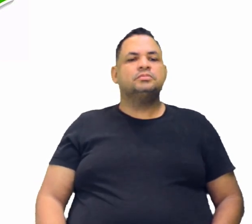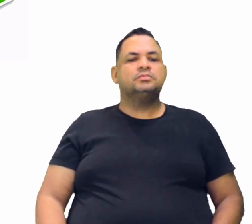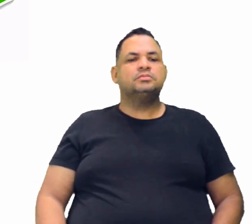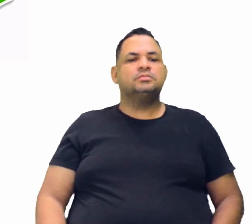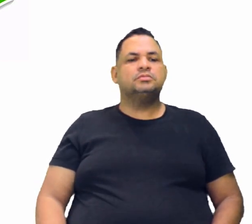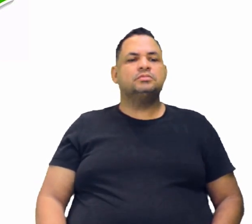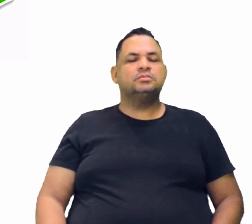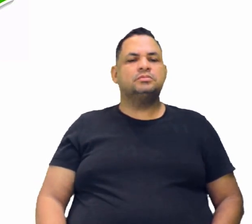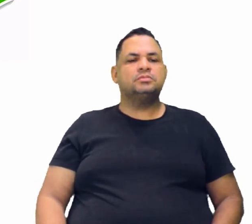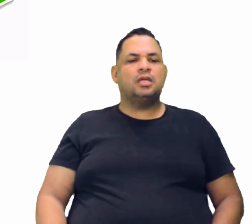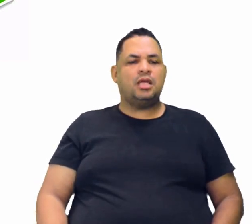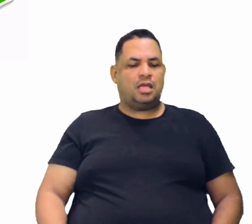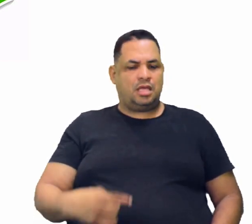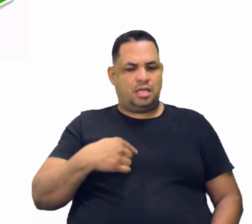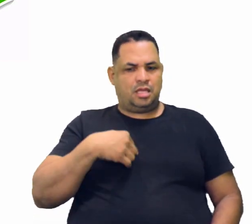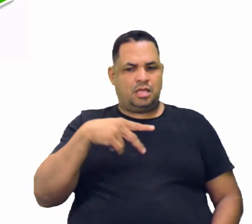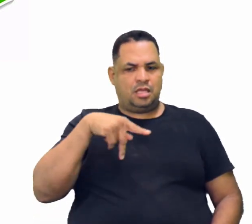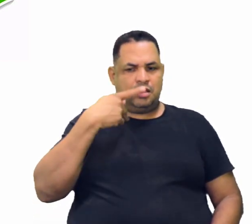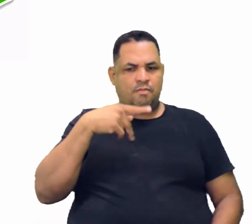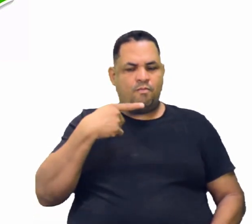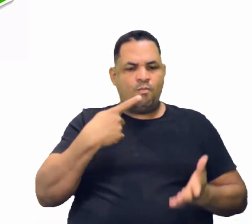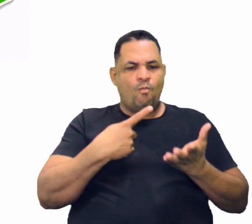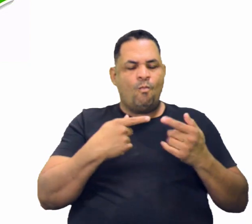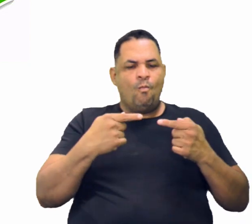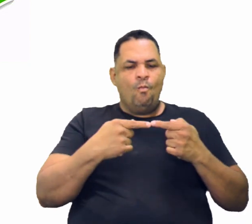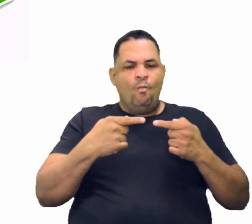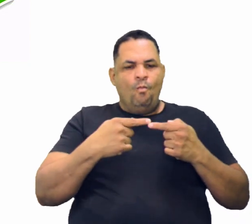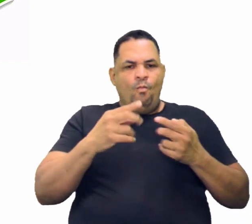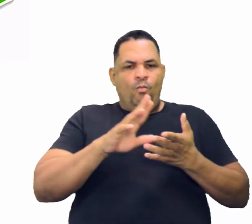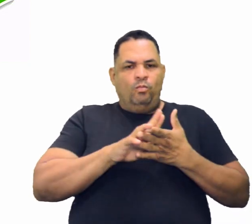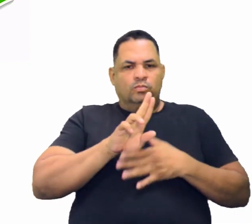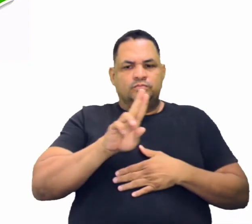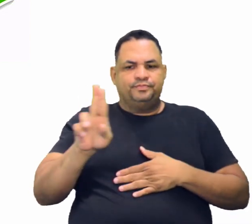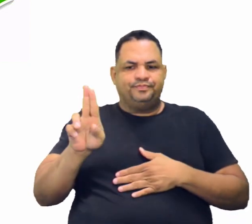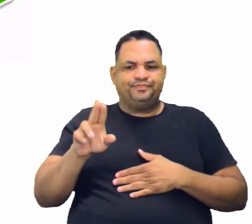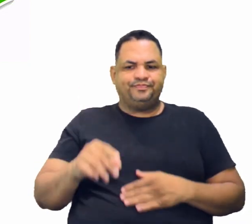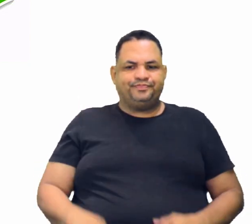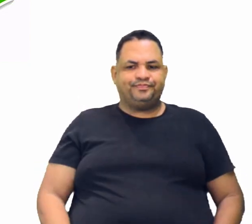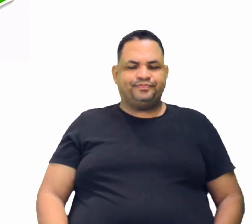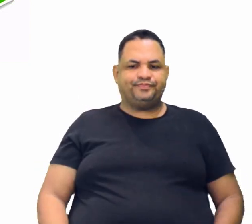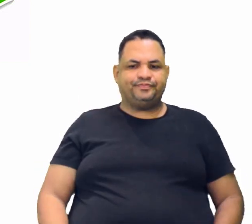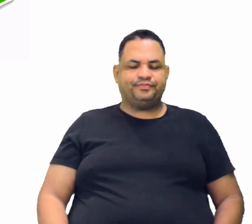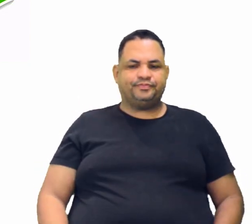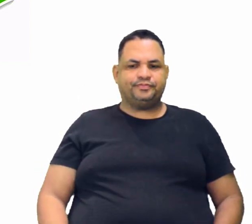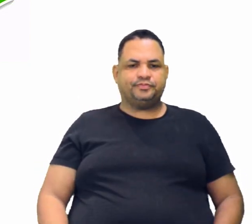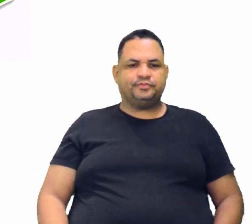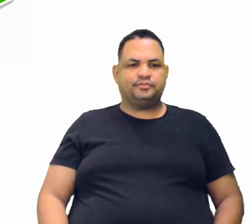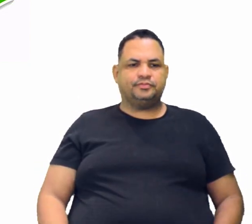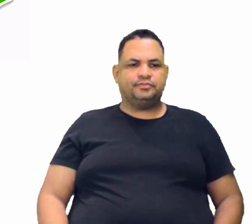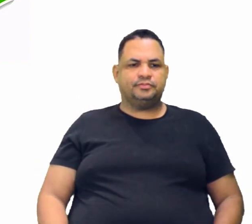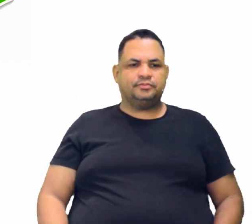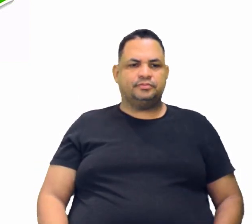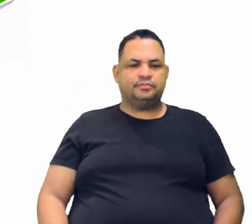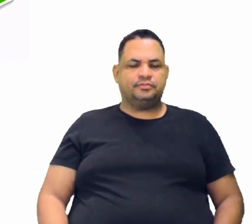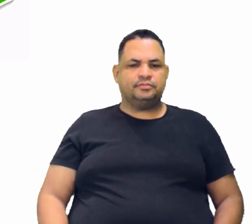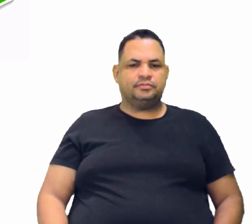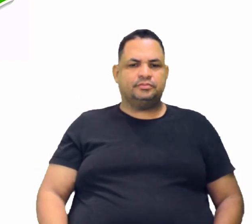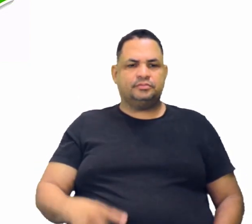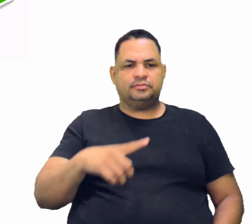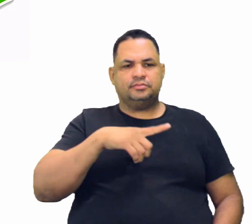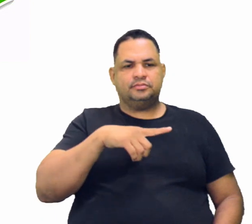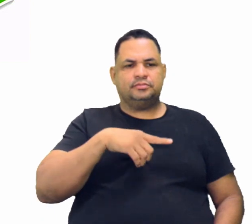dessa que eu estou falando, é da concordância nominal. Já começa desde lá, da concordância nominal. Aí você tem